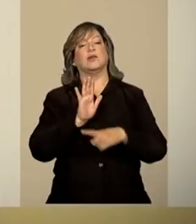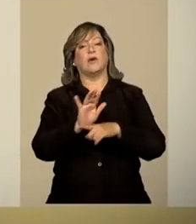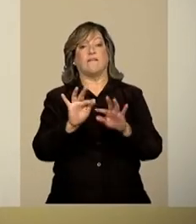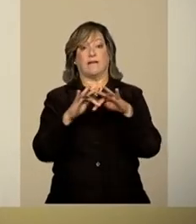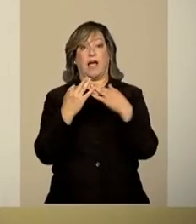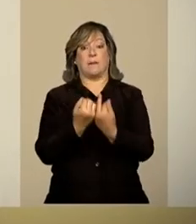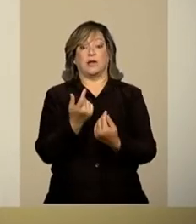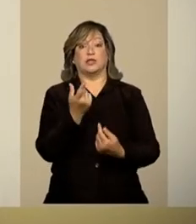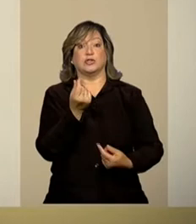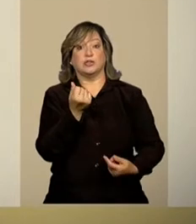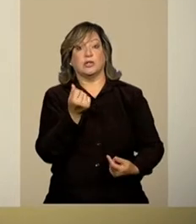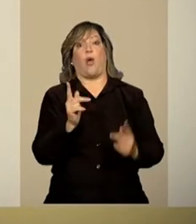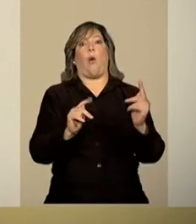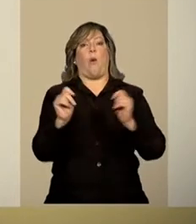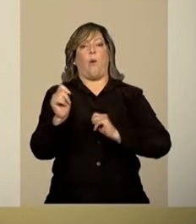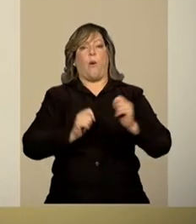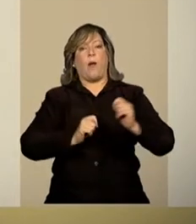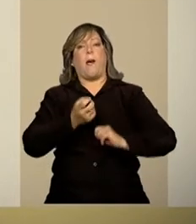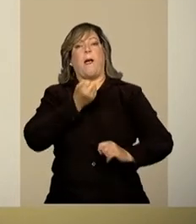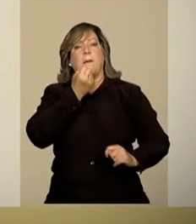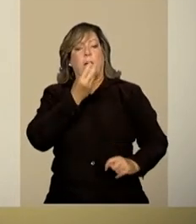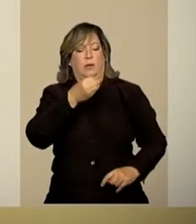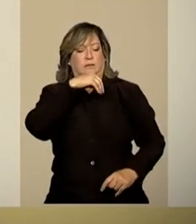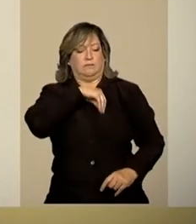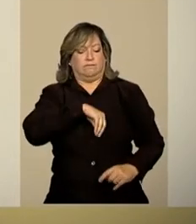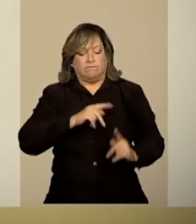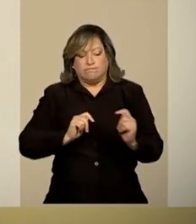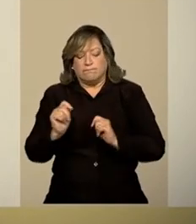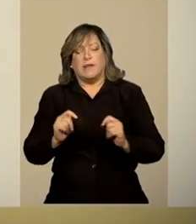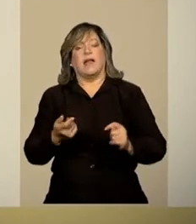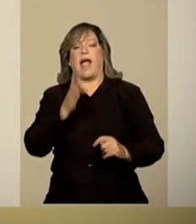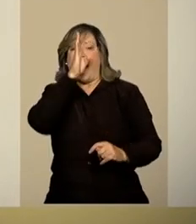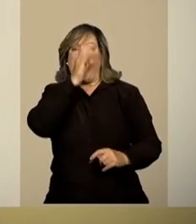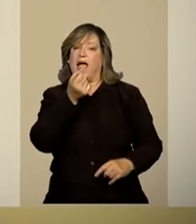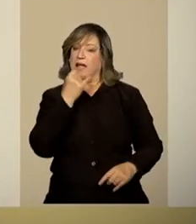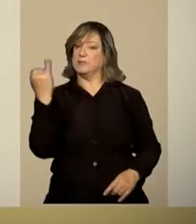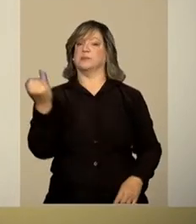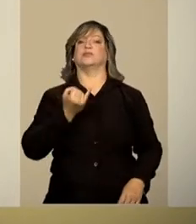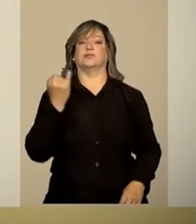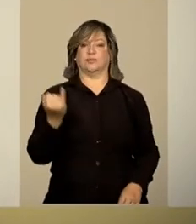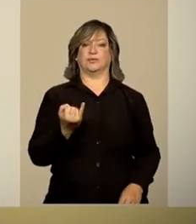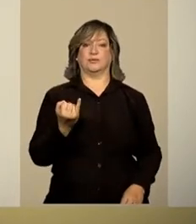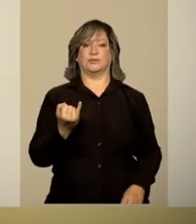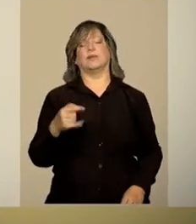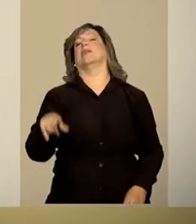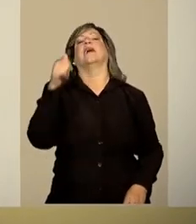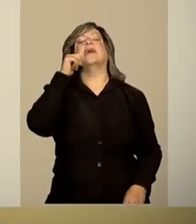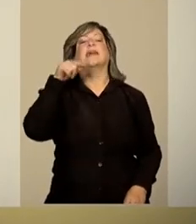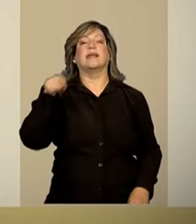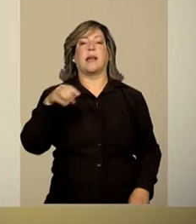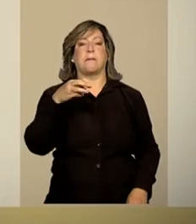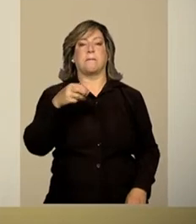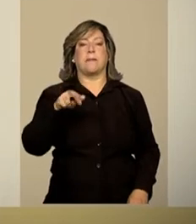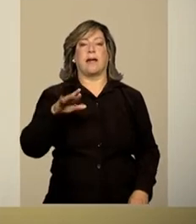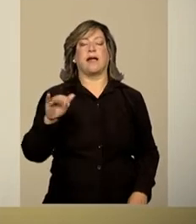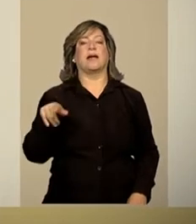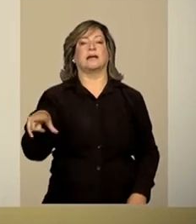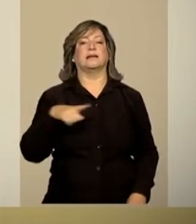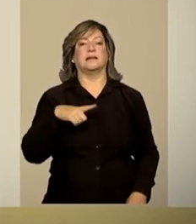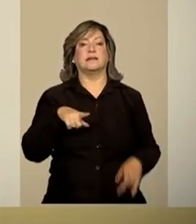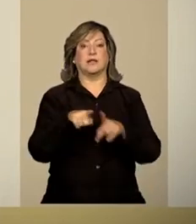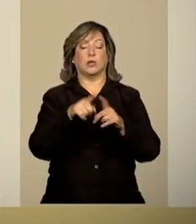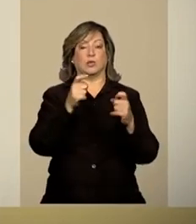que faço para elas uma tremenda diferença no final do mês para Cícera ter acesso às consultas e as orientações